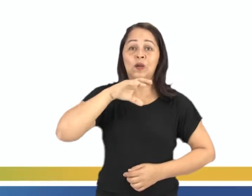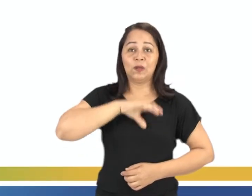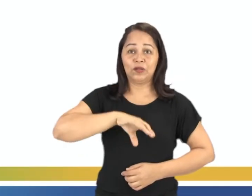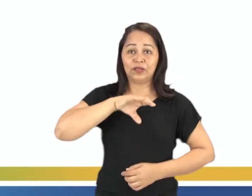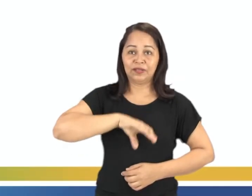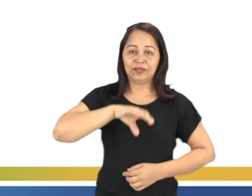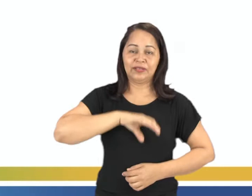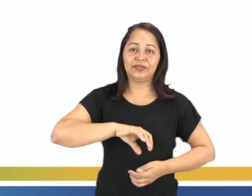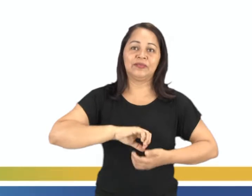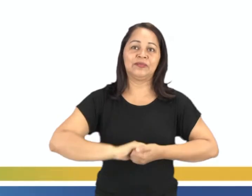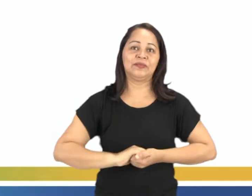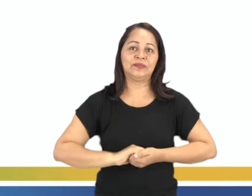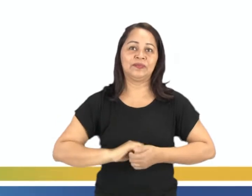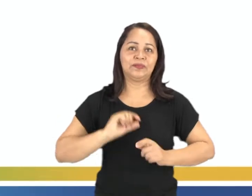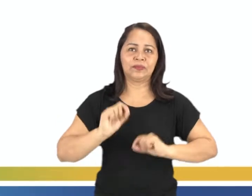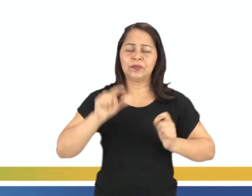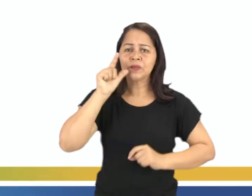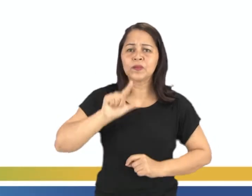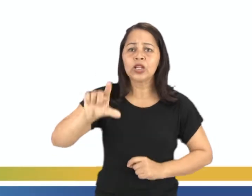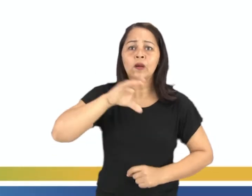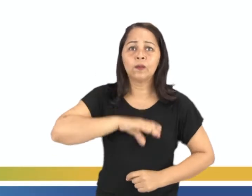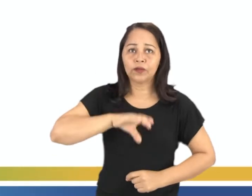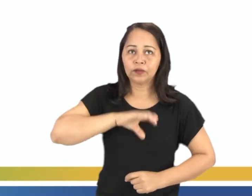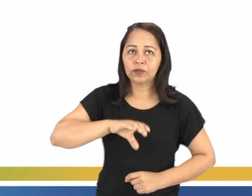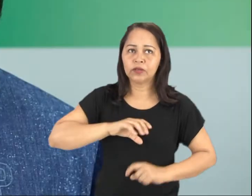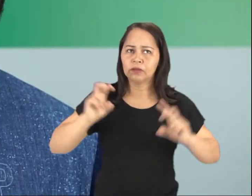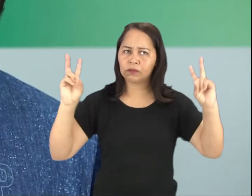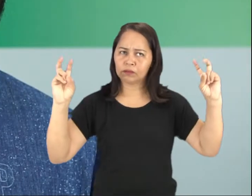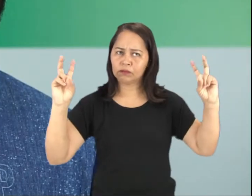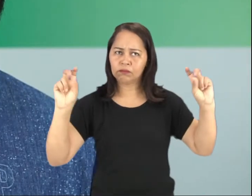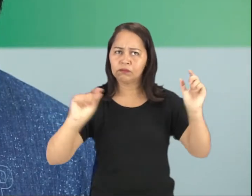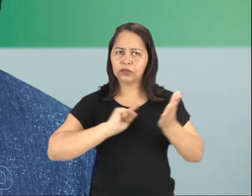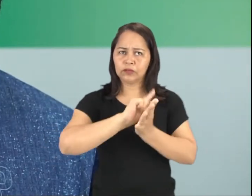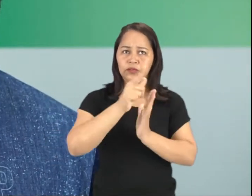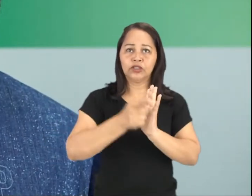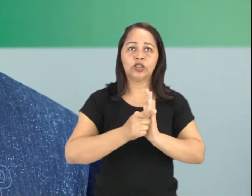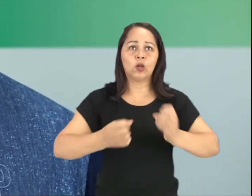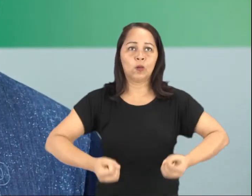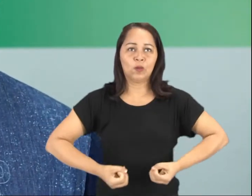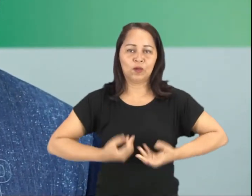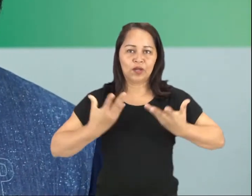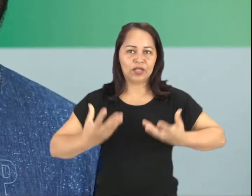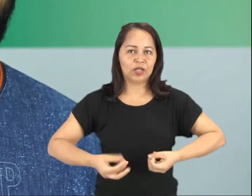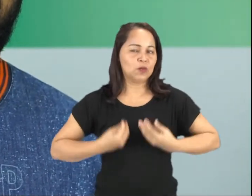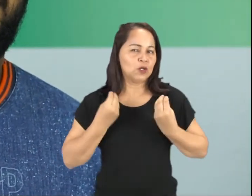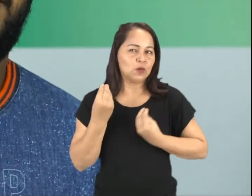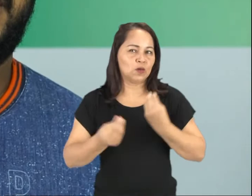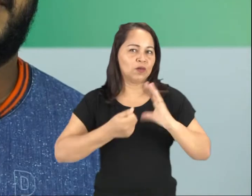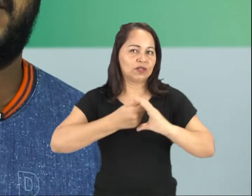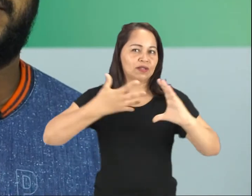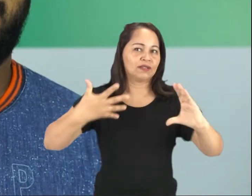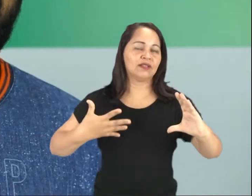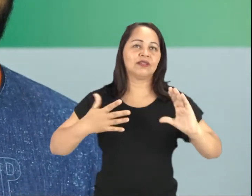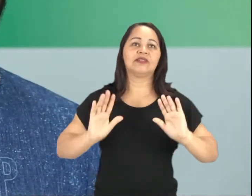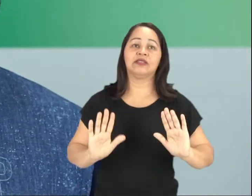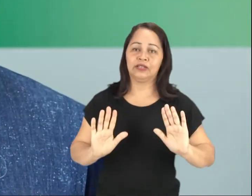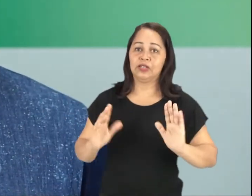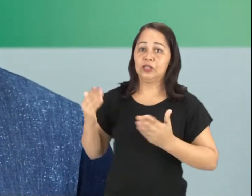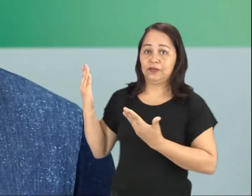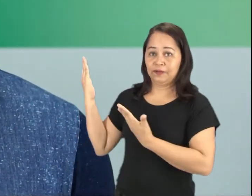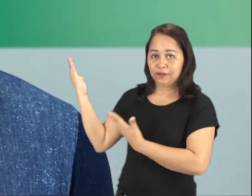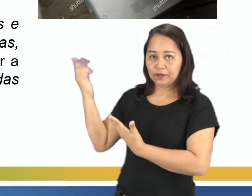poema, intencionalidade e características desse gênero. Vamos lá. Então, o poema ele é um